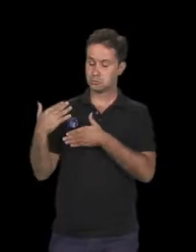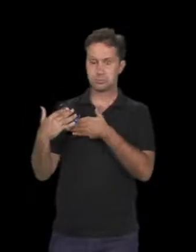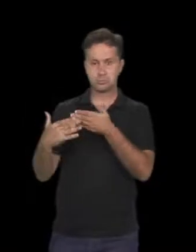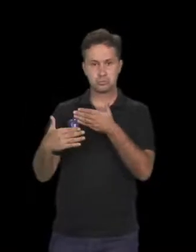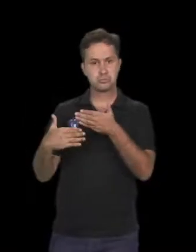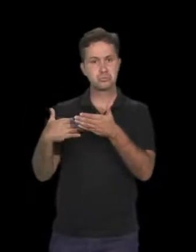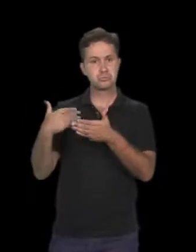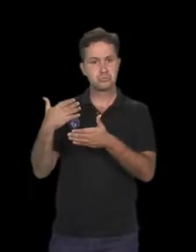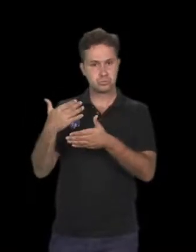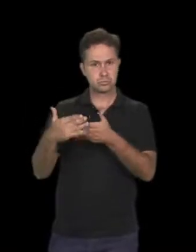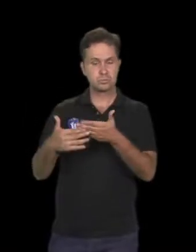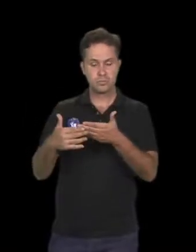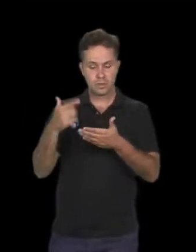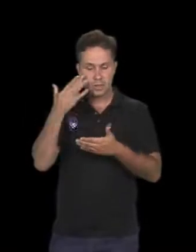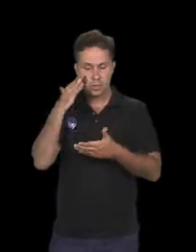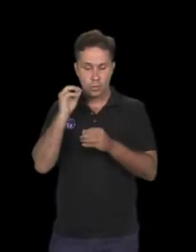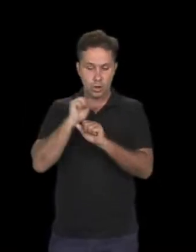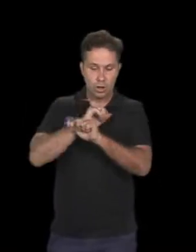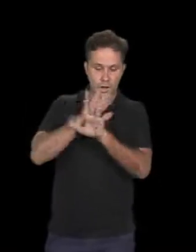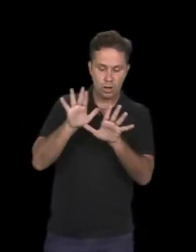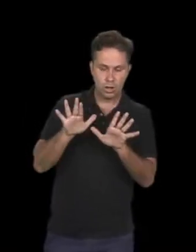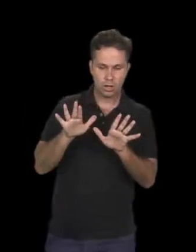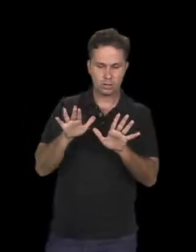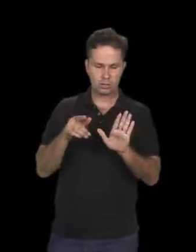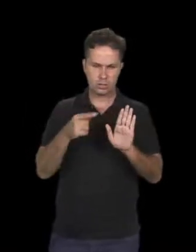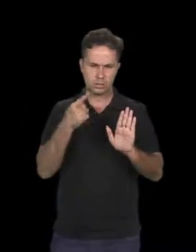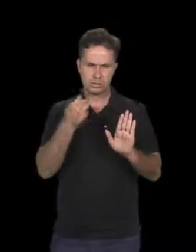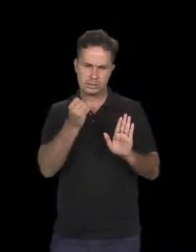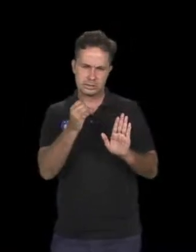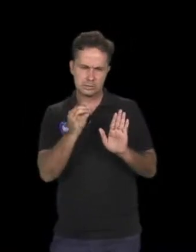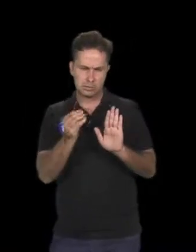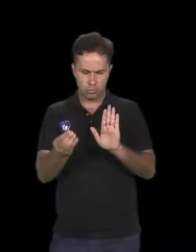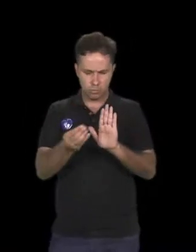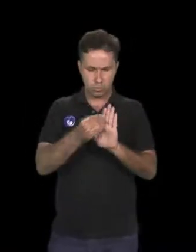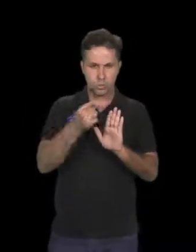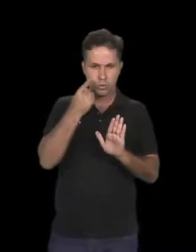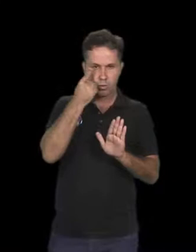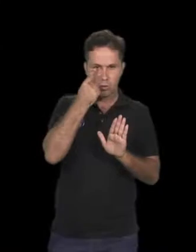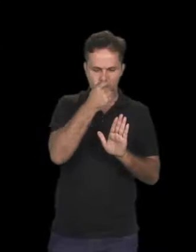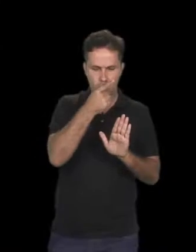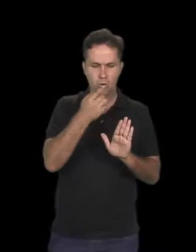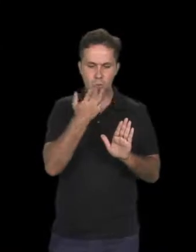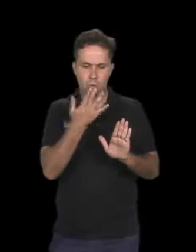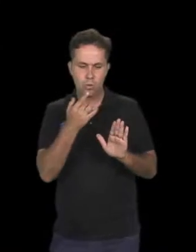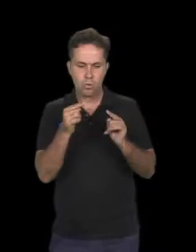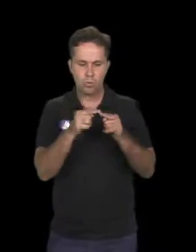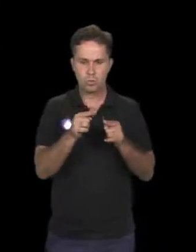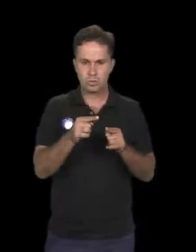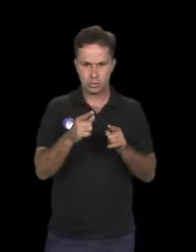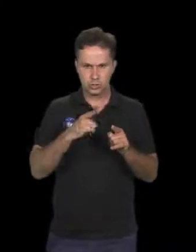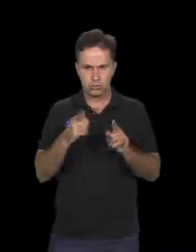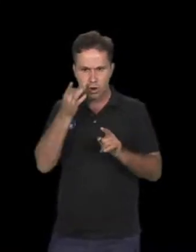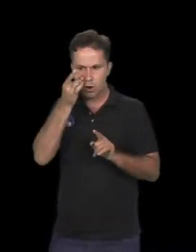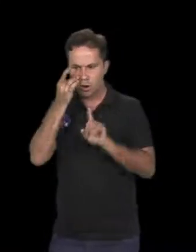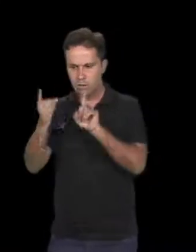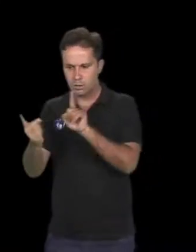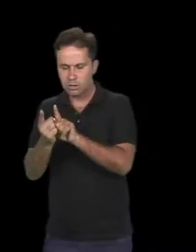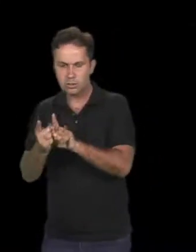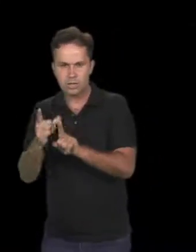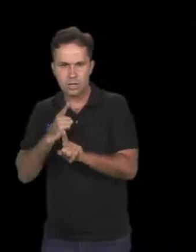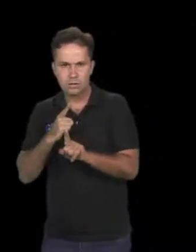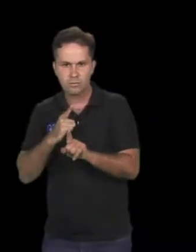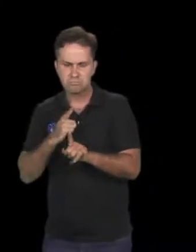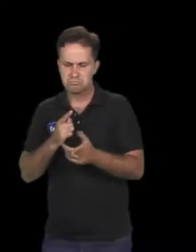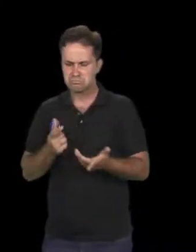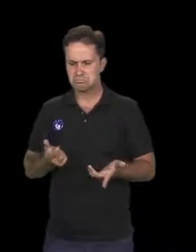não é... Enfim, não vou dizer simplesmente porque eu estive com ele e vi isso. Isso tem que significar, tem que contribuir de alguma maneira para a história que está sendo contada. Né?